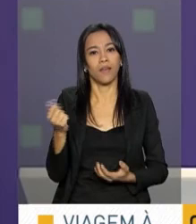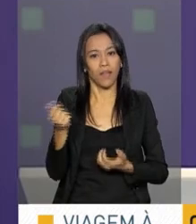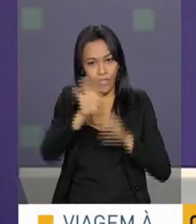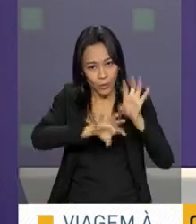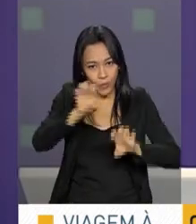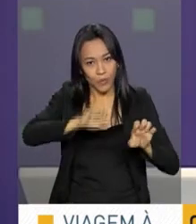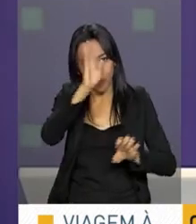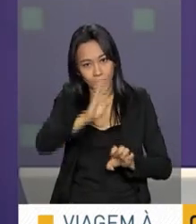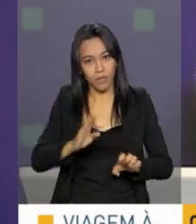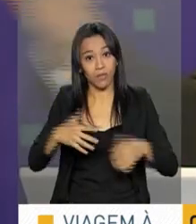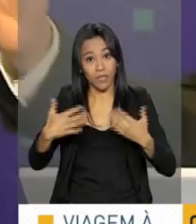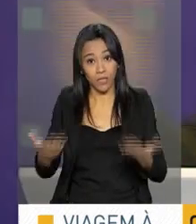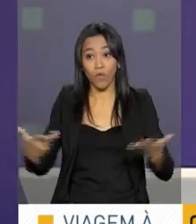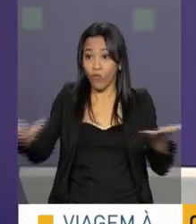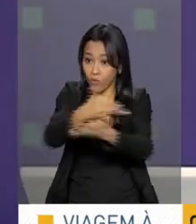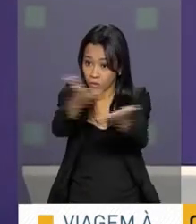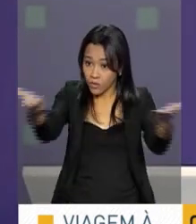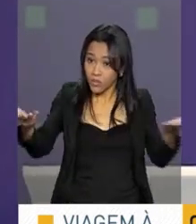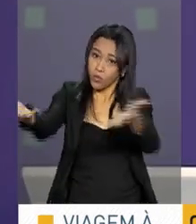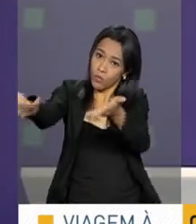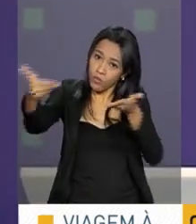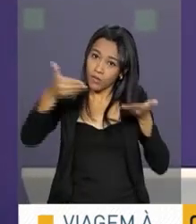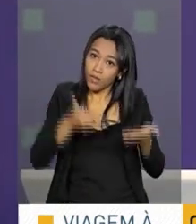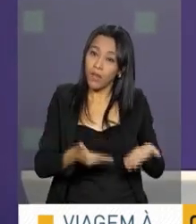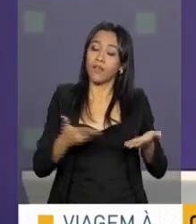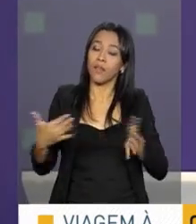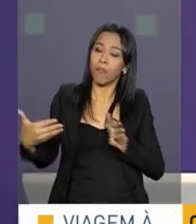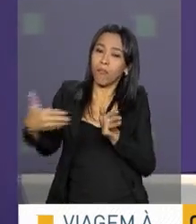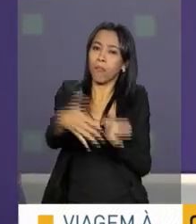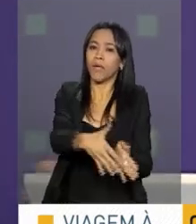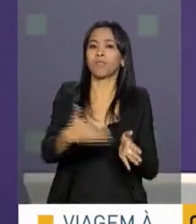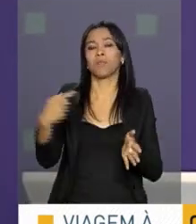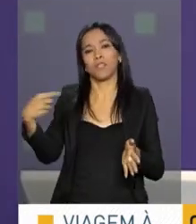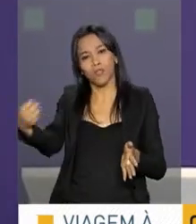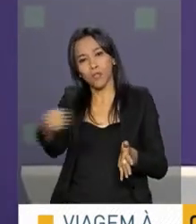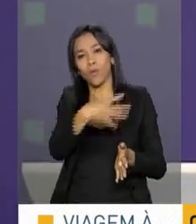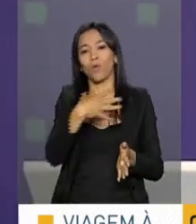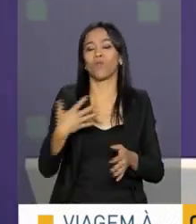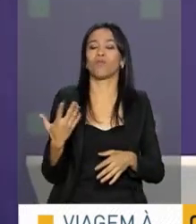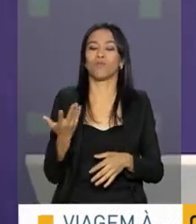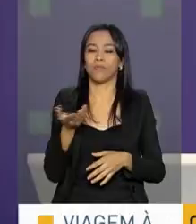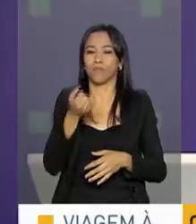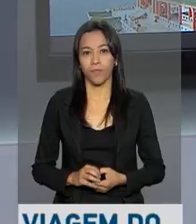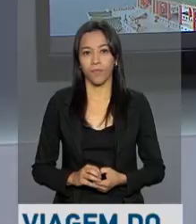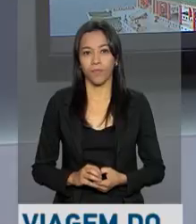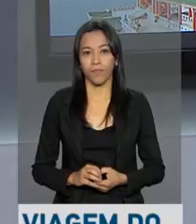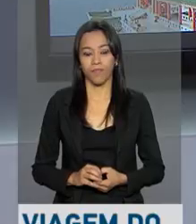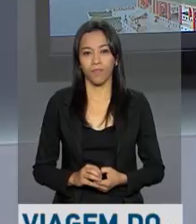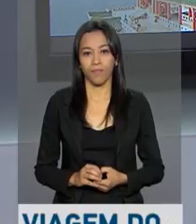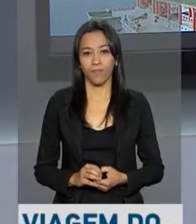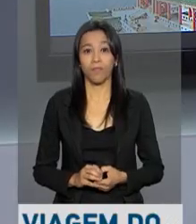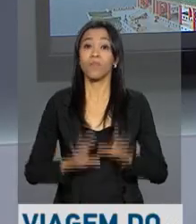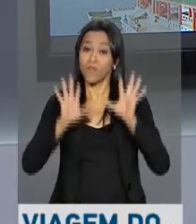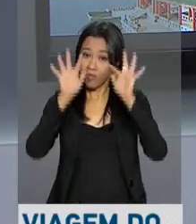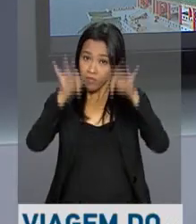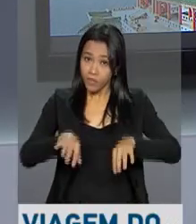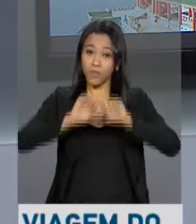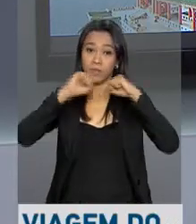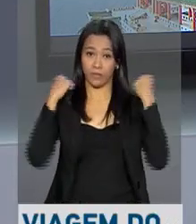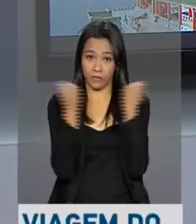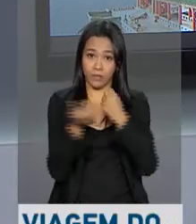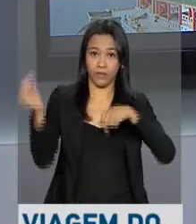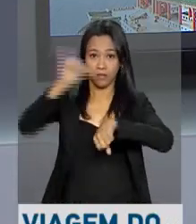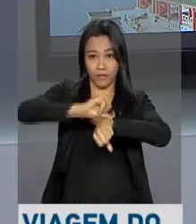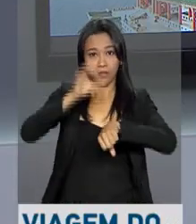infraestrutura brasileira. Então, todos vocês estão convidados a participar desse novo momento em que o Brasil vive. Ao fim do seminário